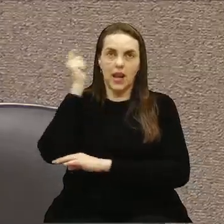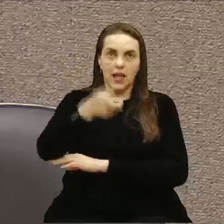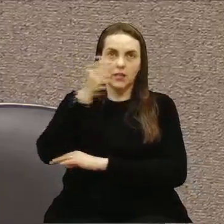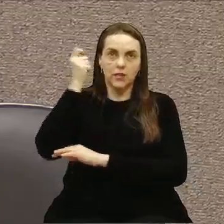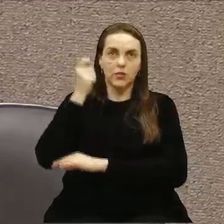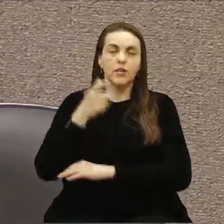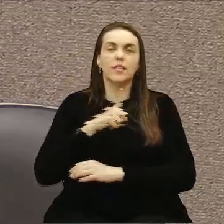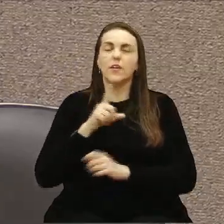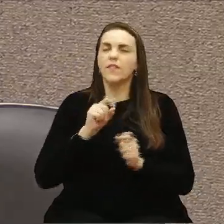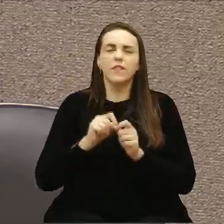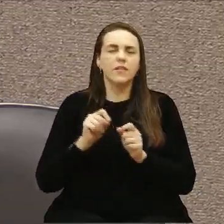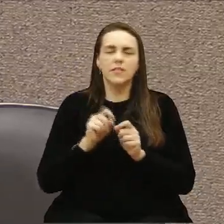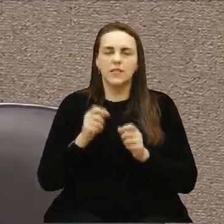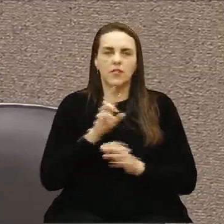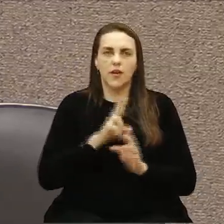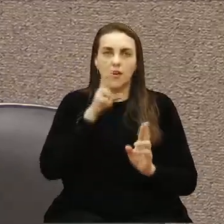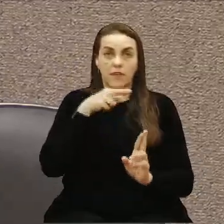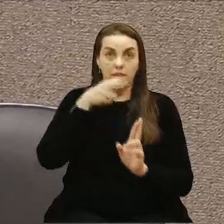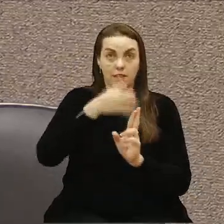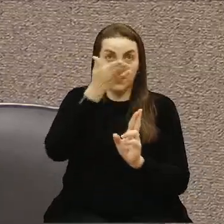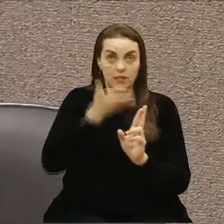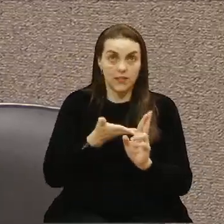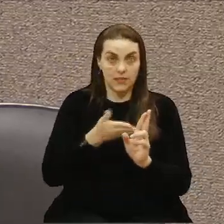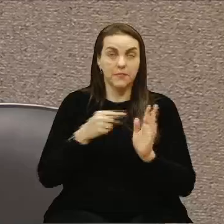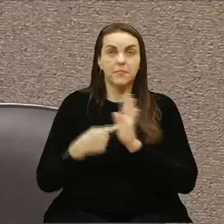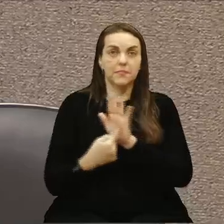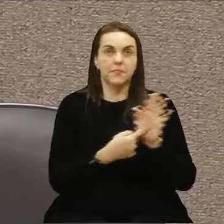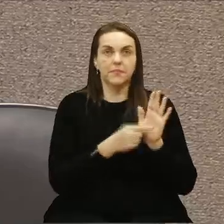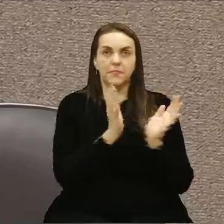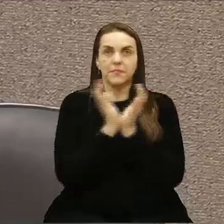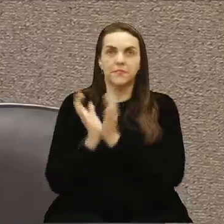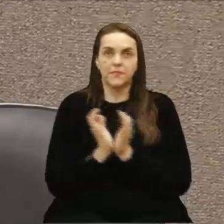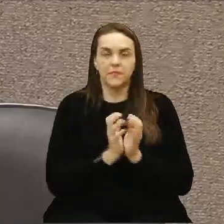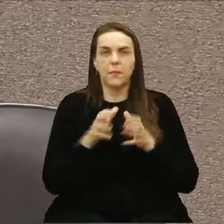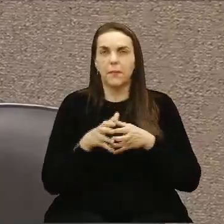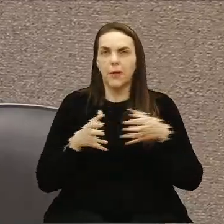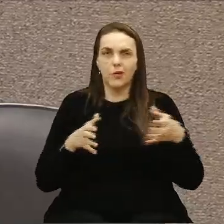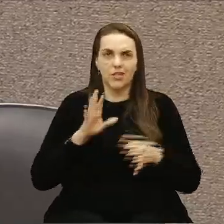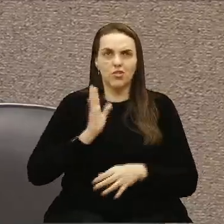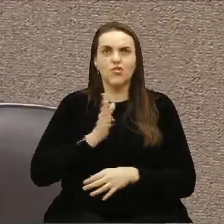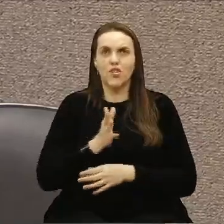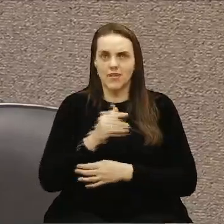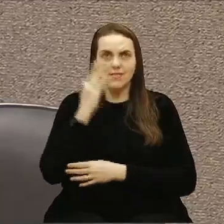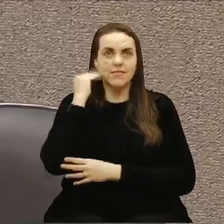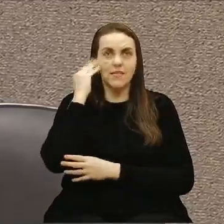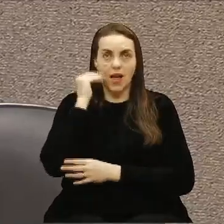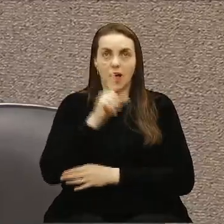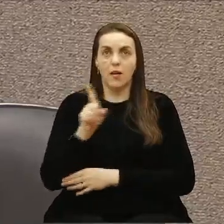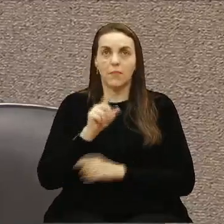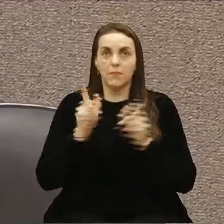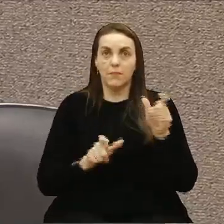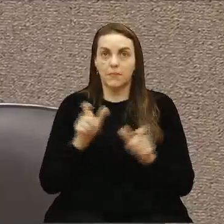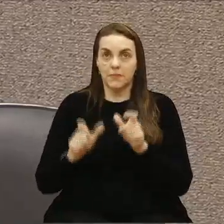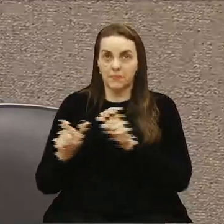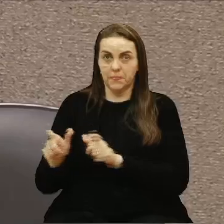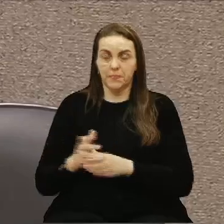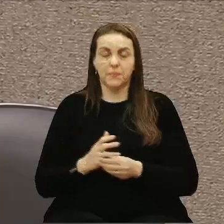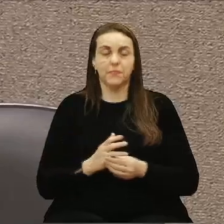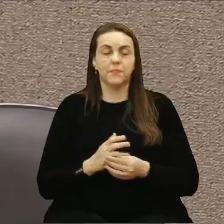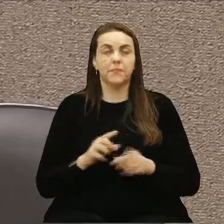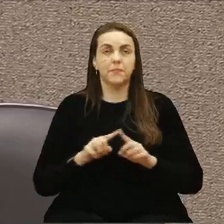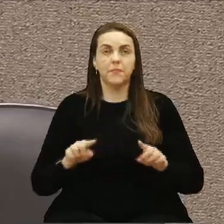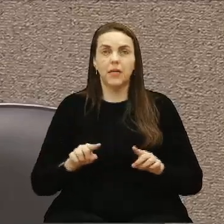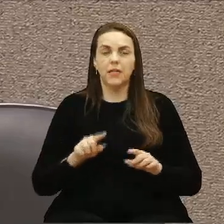uma referência e apresentar os colegas, né? Eu sei que a maioria, inclusive, já sabe quem são essas pessoas, mas